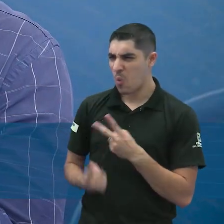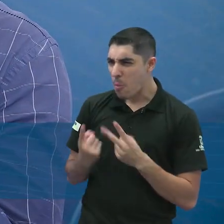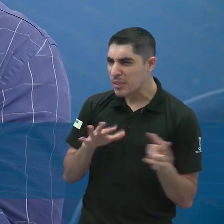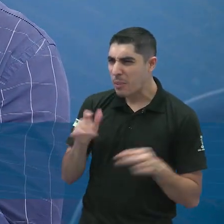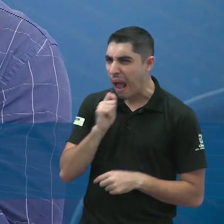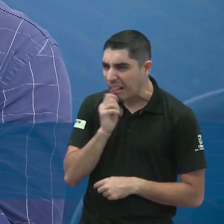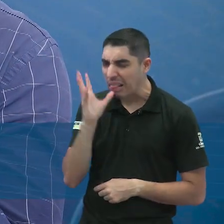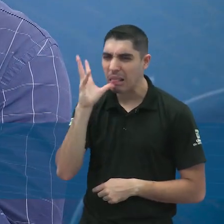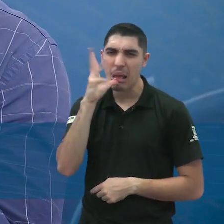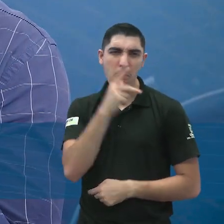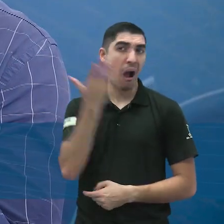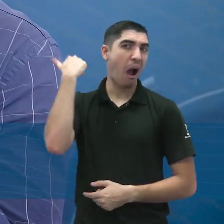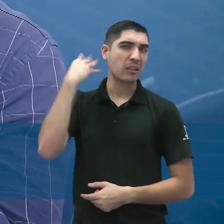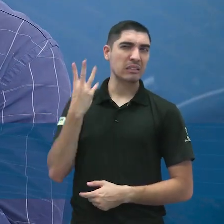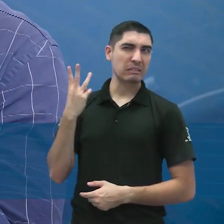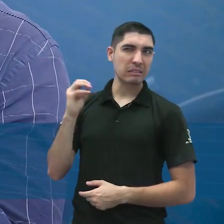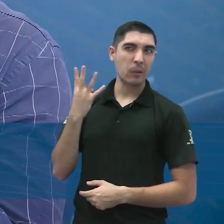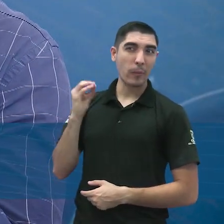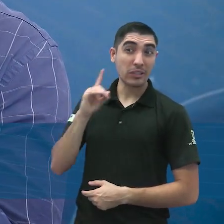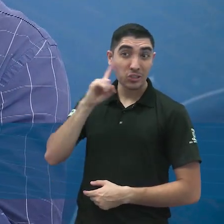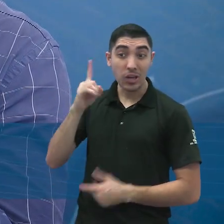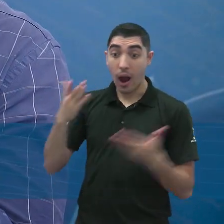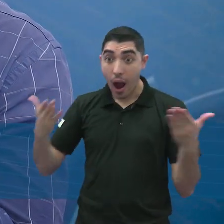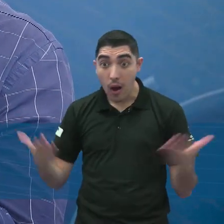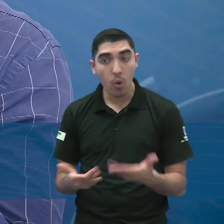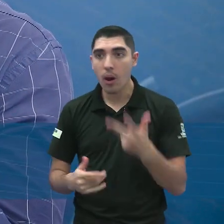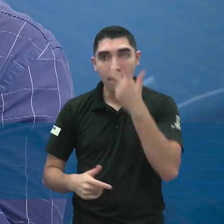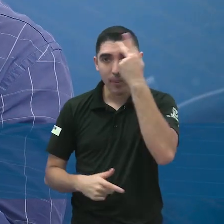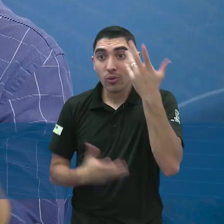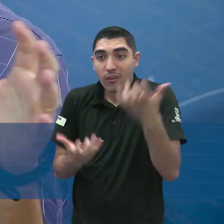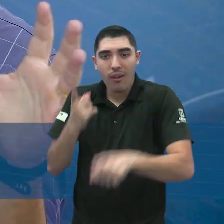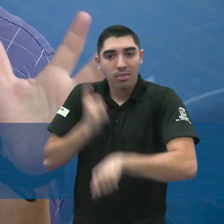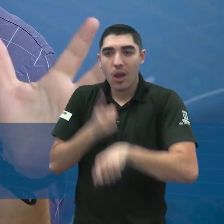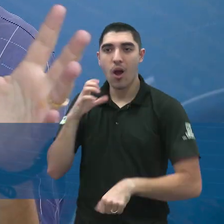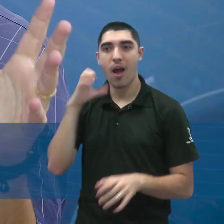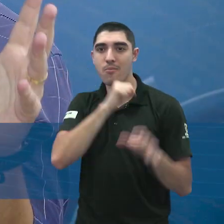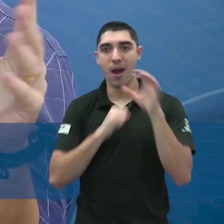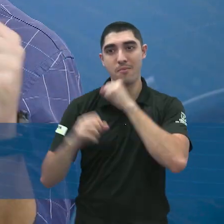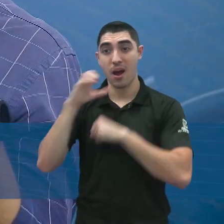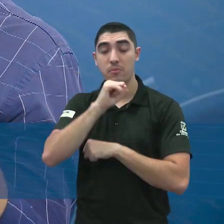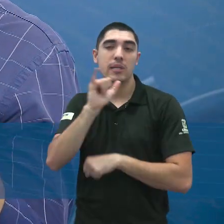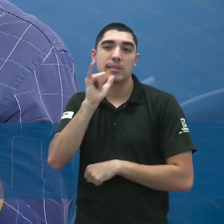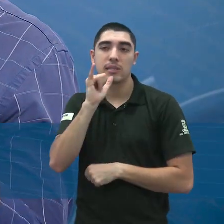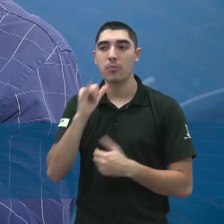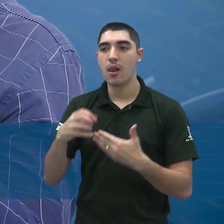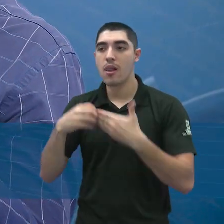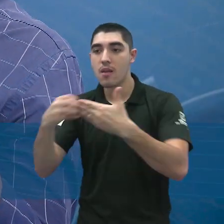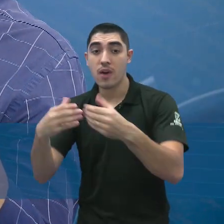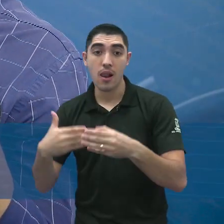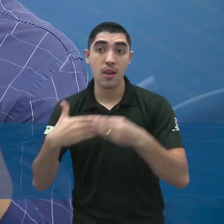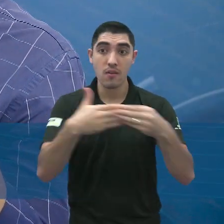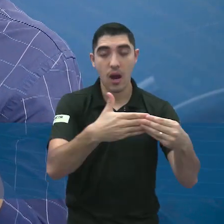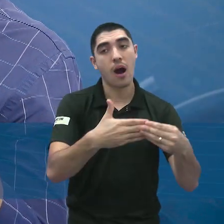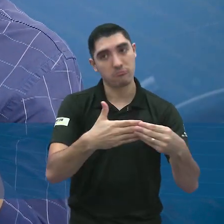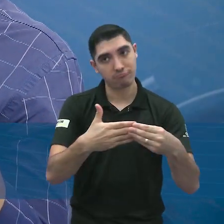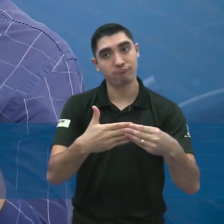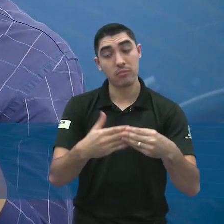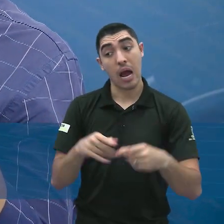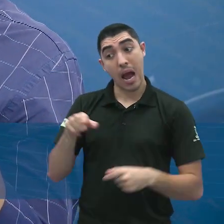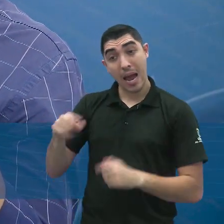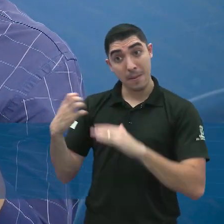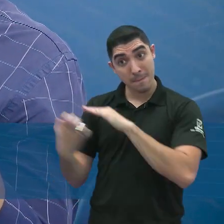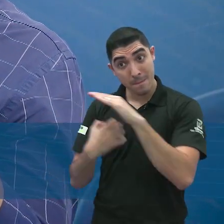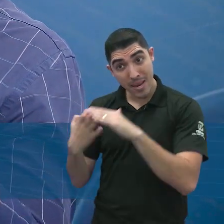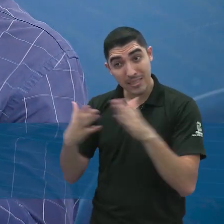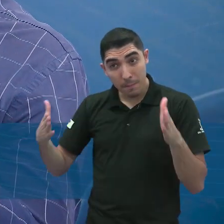esses grandes players, esses grandes marketplaces e colocar seus produtos para usar a malha logística deles, por exemplo, eu acredito muito